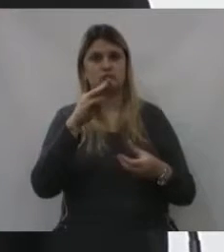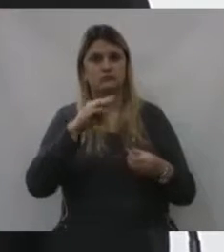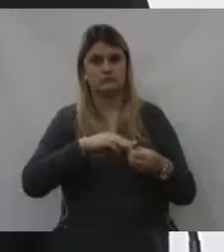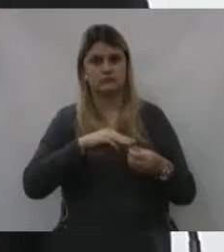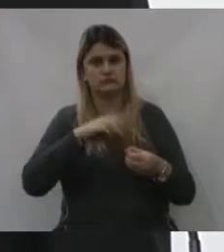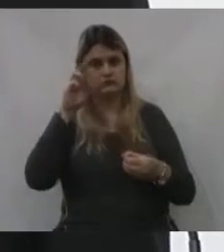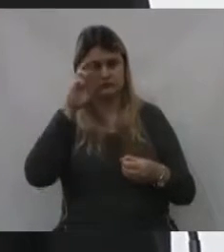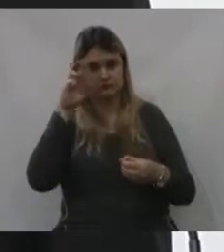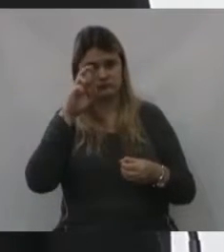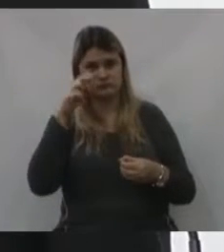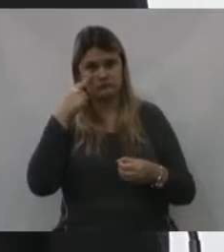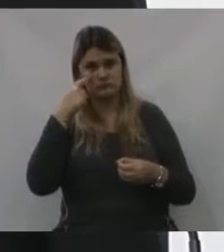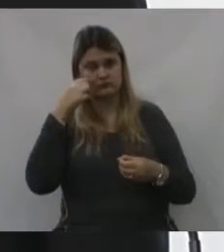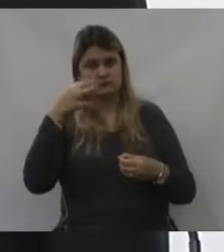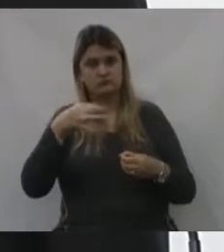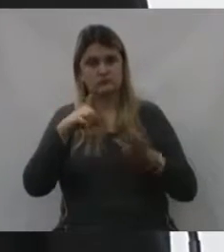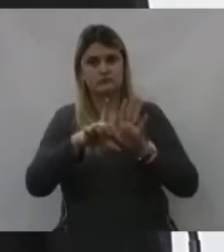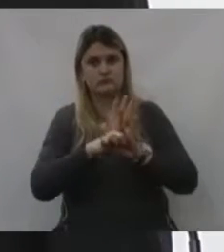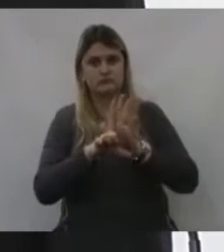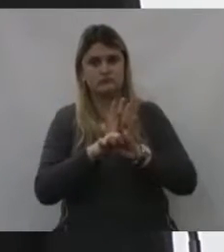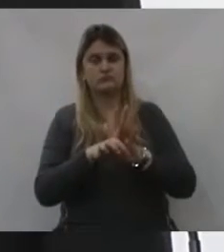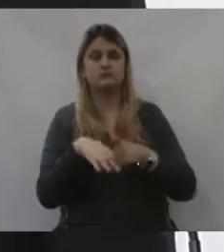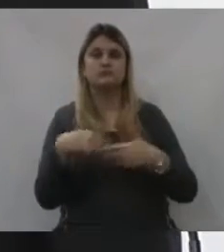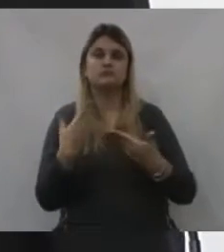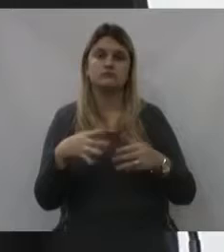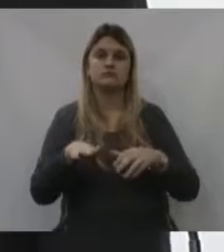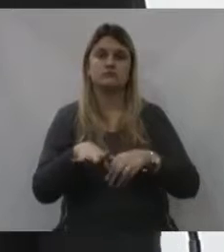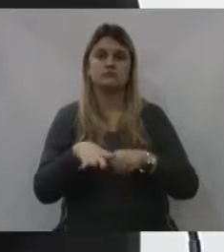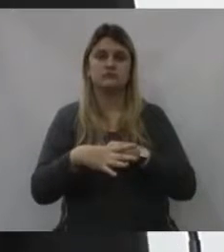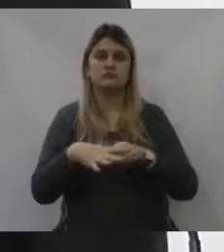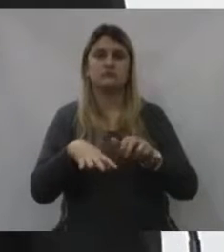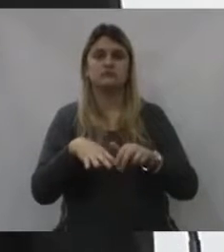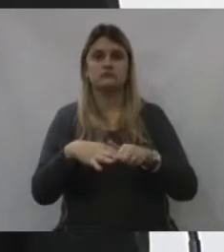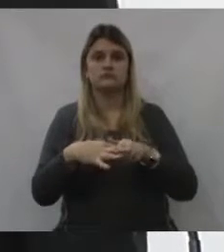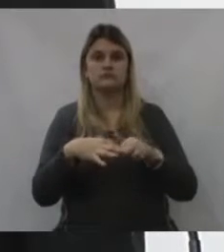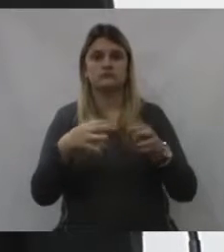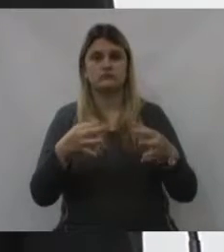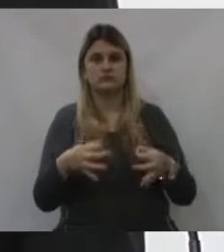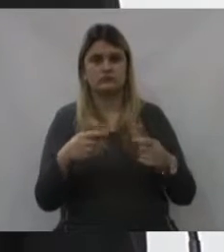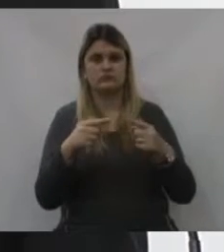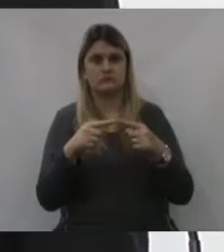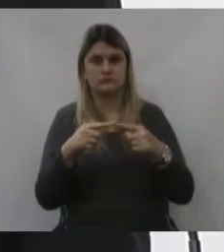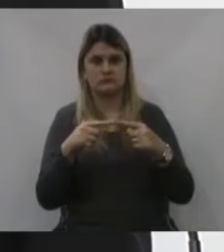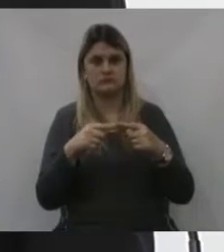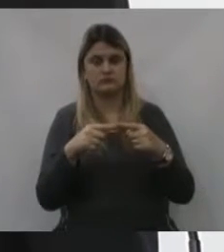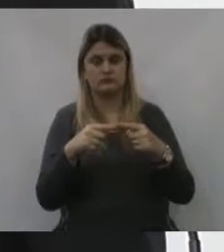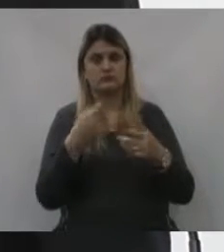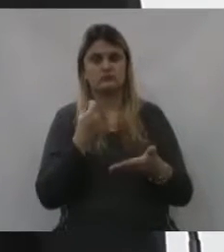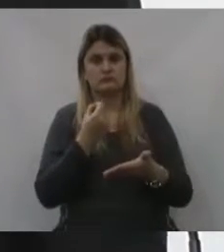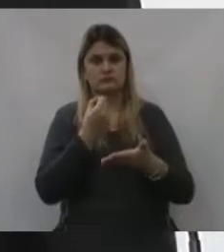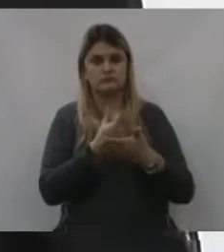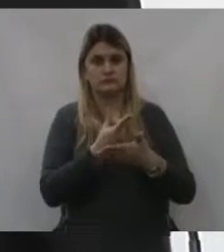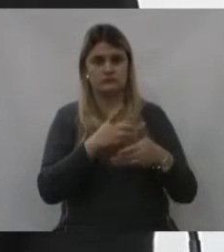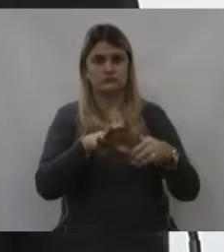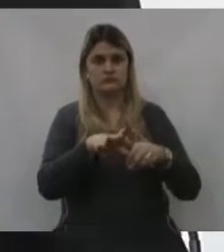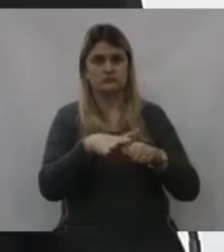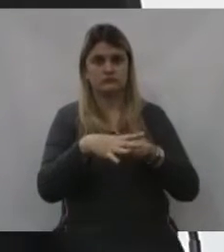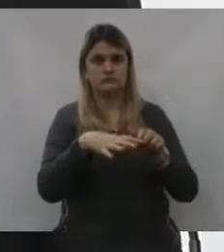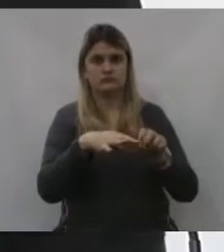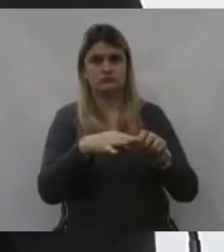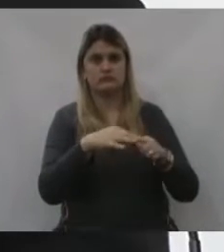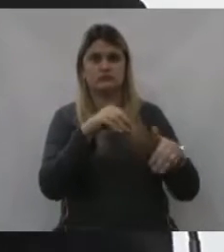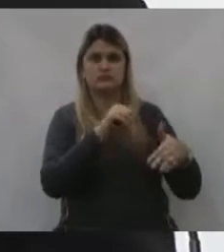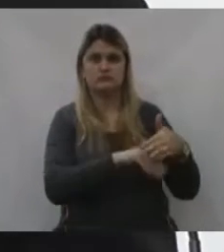com inspeção municipal, tudo legalmente. Ou então, por exemplo, a mandioca, na época da colheita da mandioca. Compra a